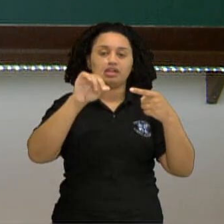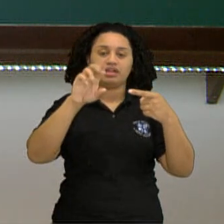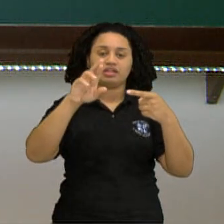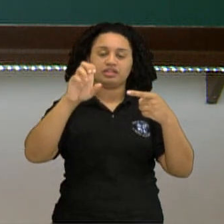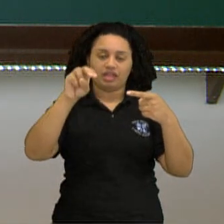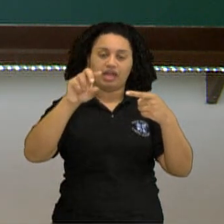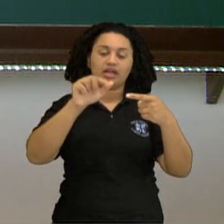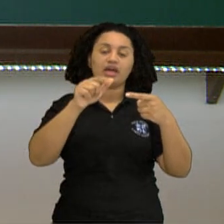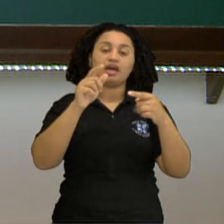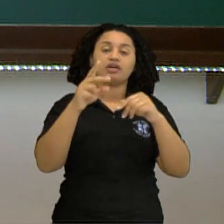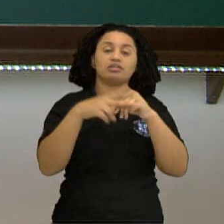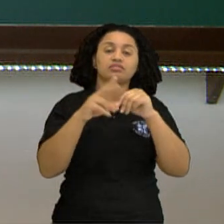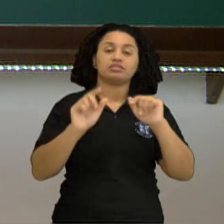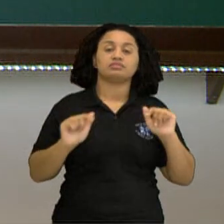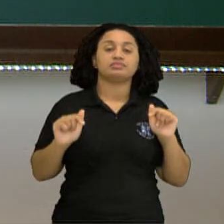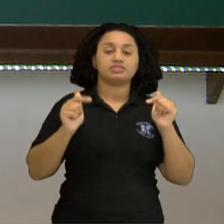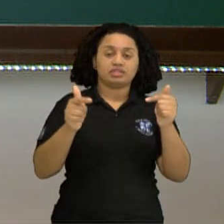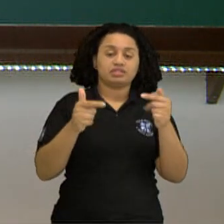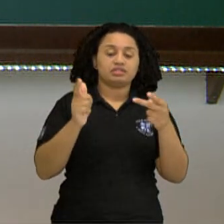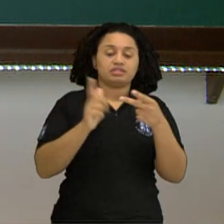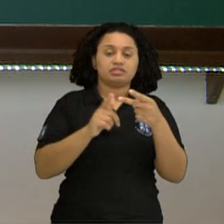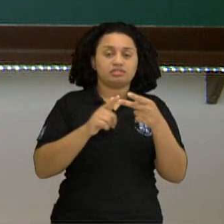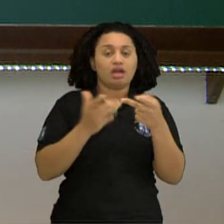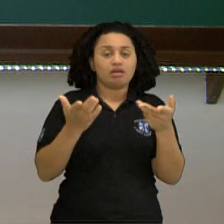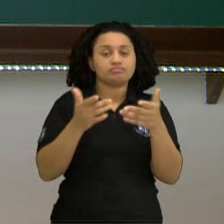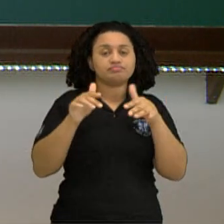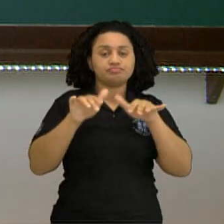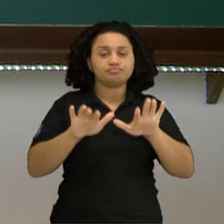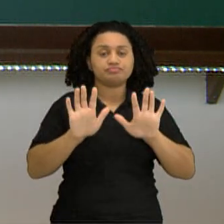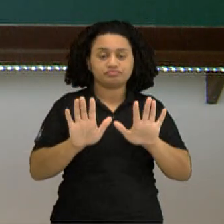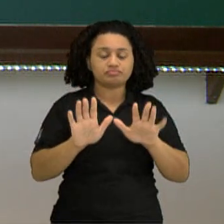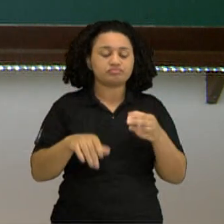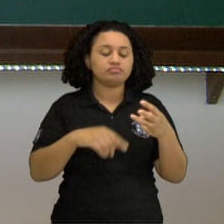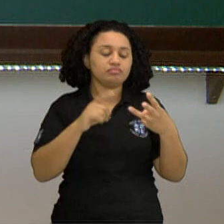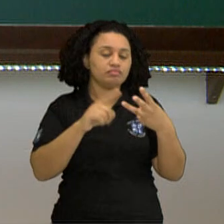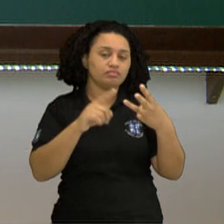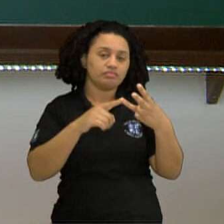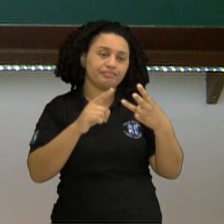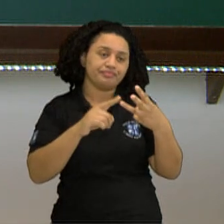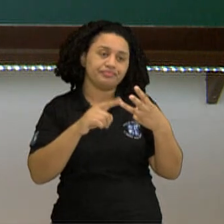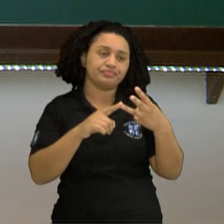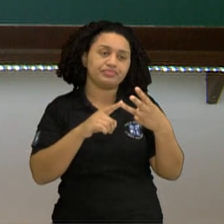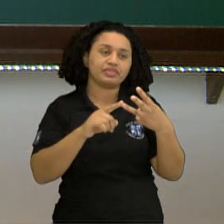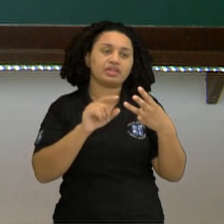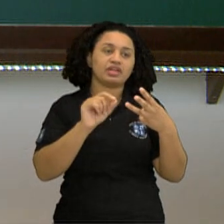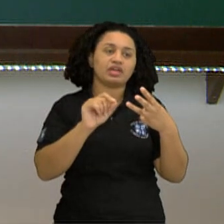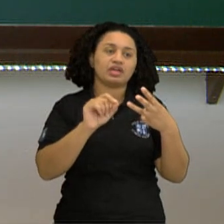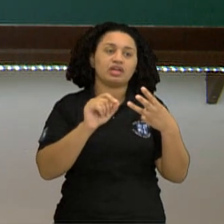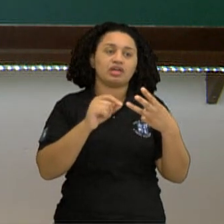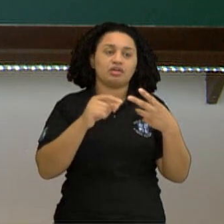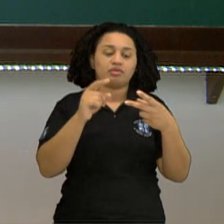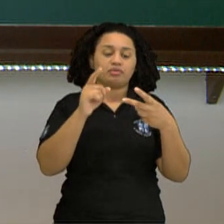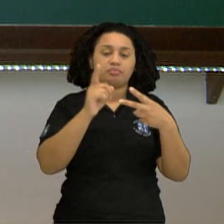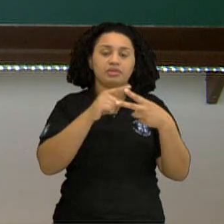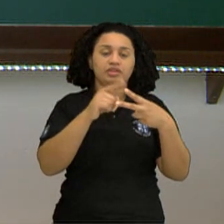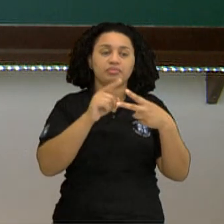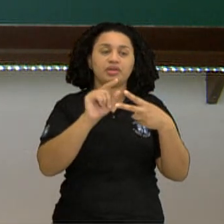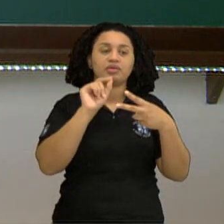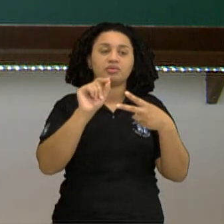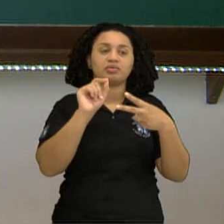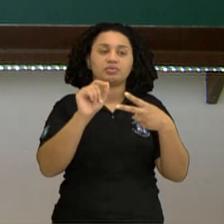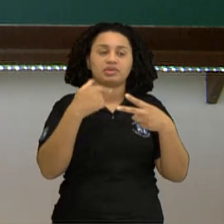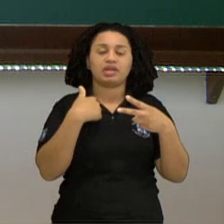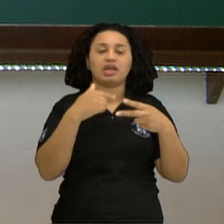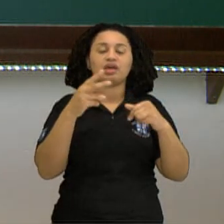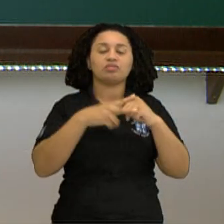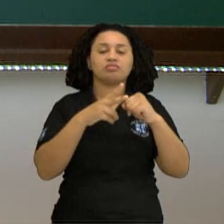temos um verbo de estado. Depois temos também, no primeiro, lideram, um verbo que